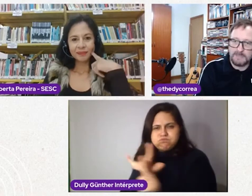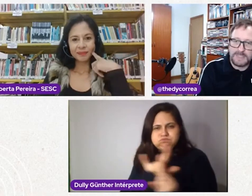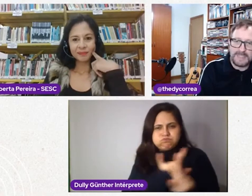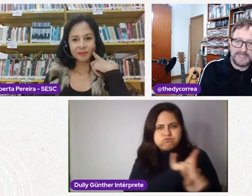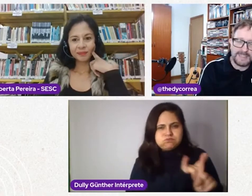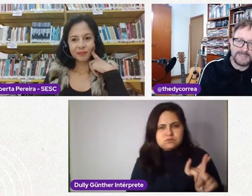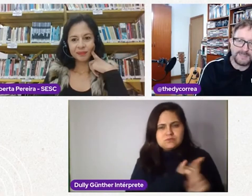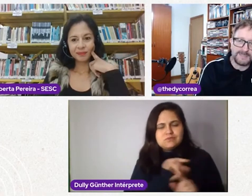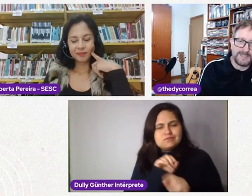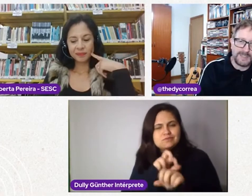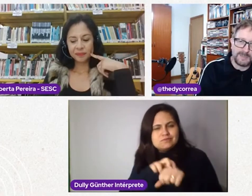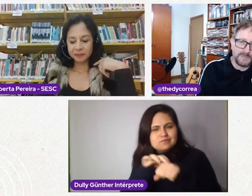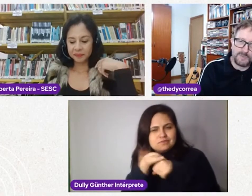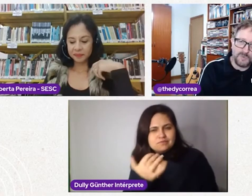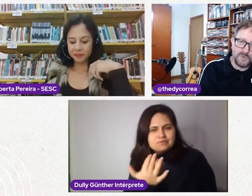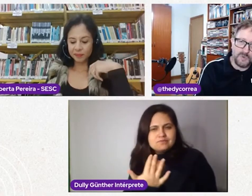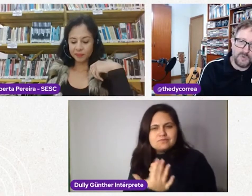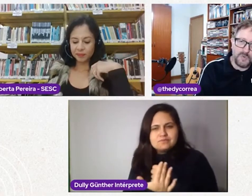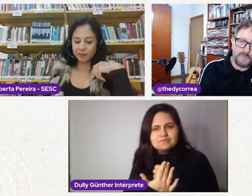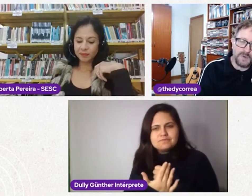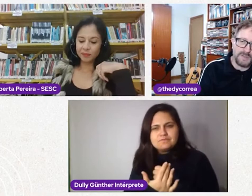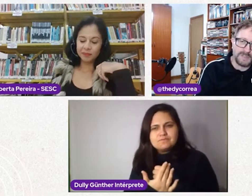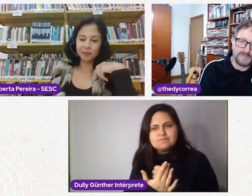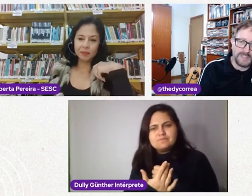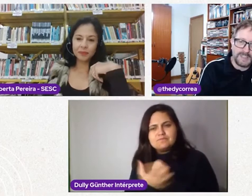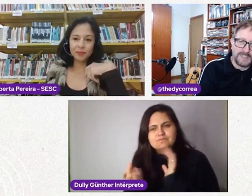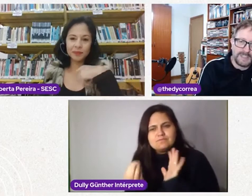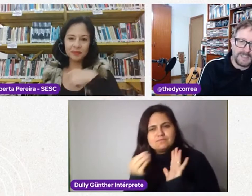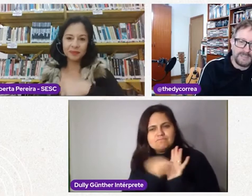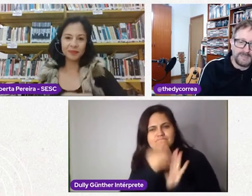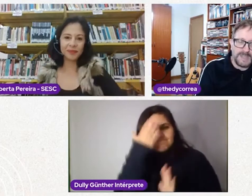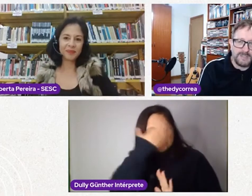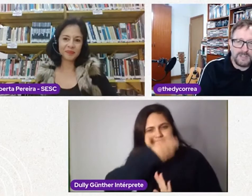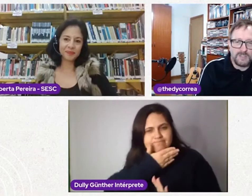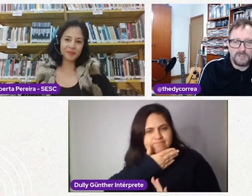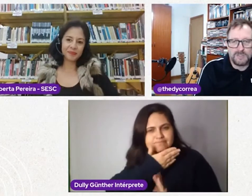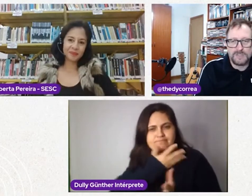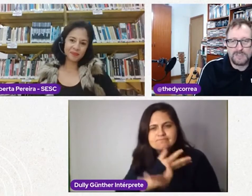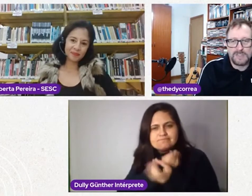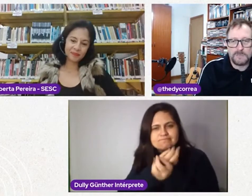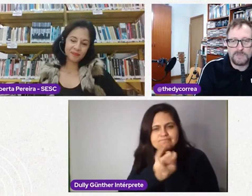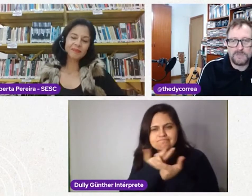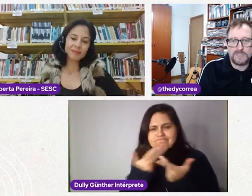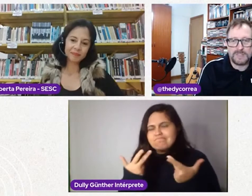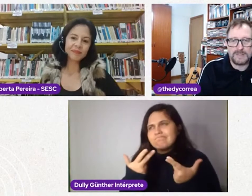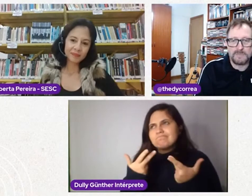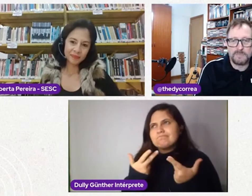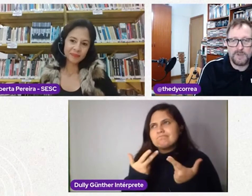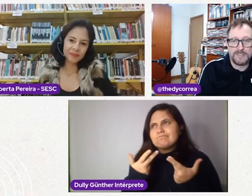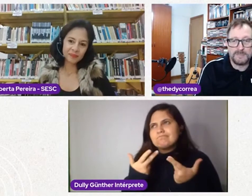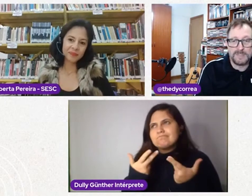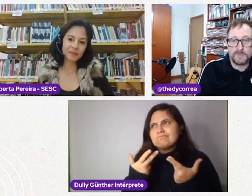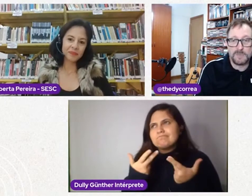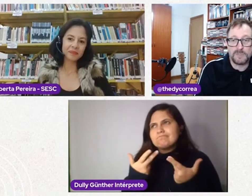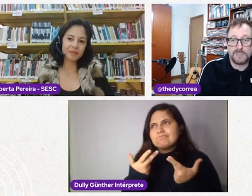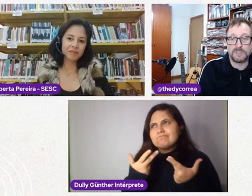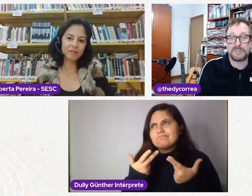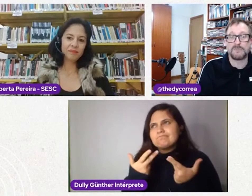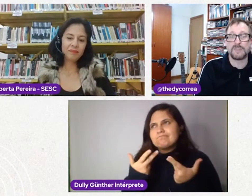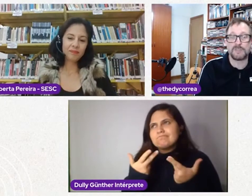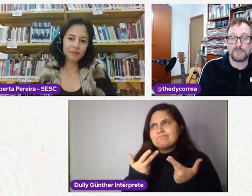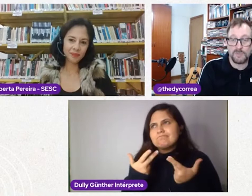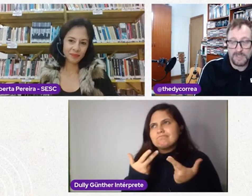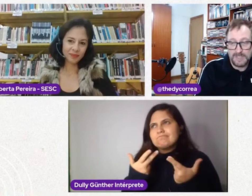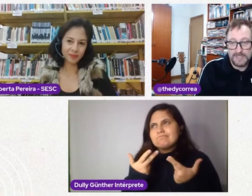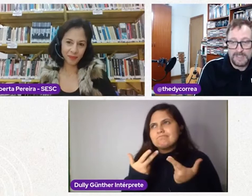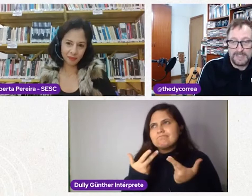Essa pandemia, ela colocou à prova em vários sentidos, das pessoas que estavam próximas, das pessoas que a